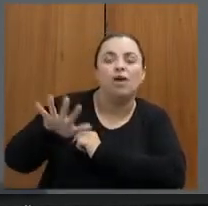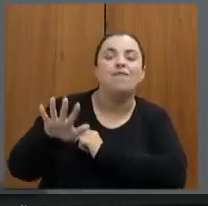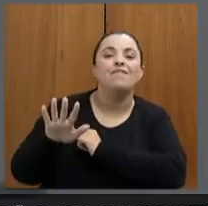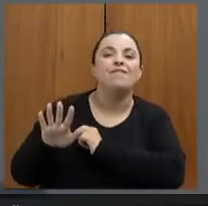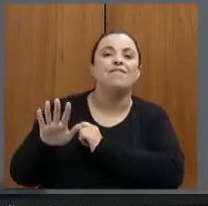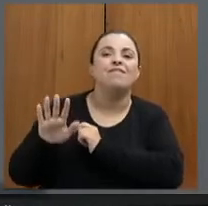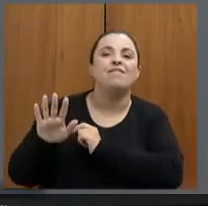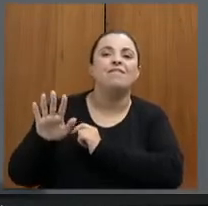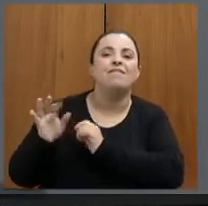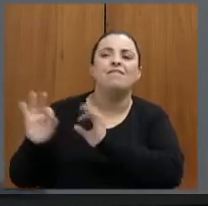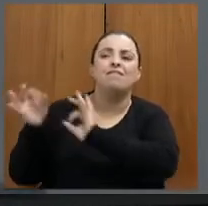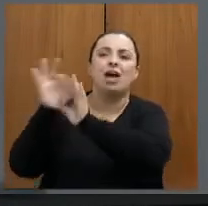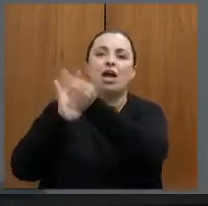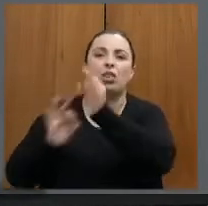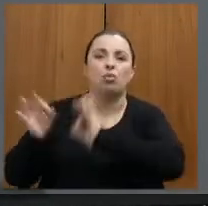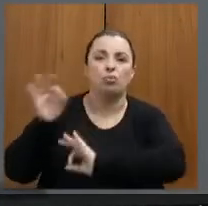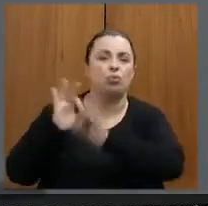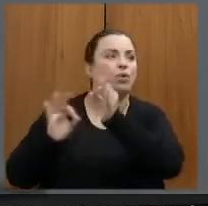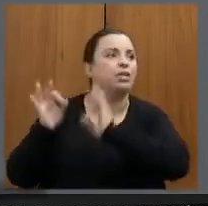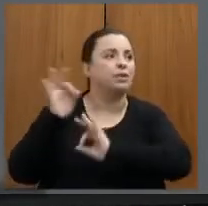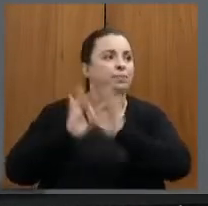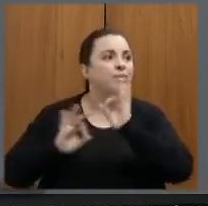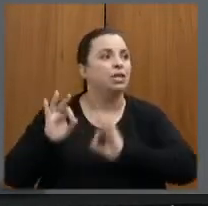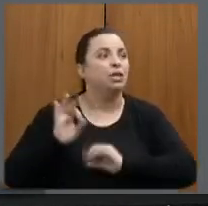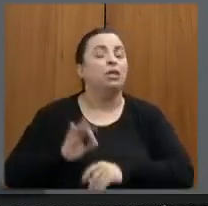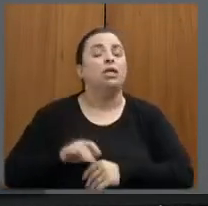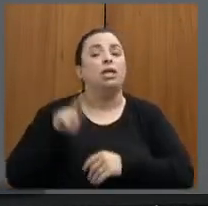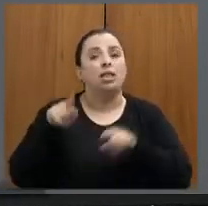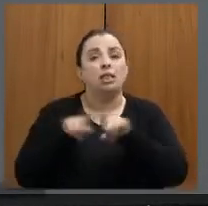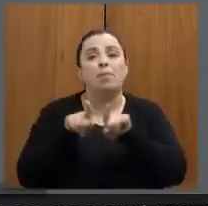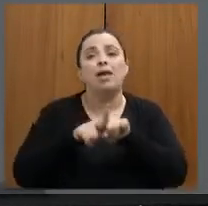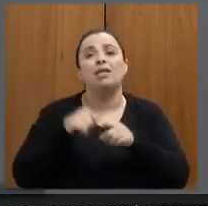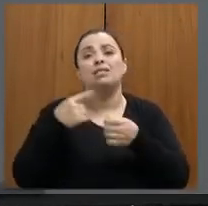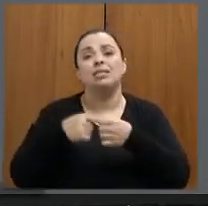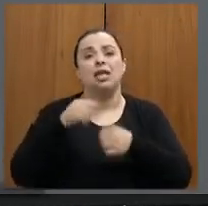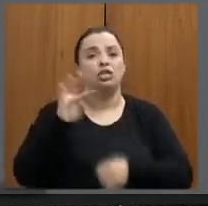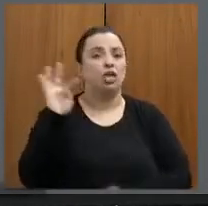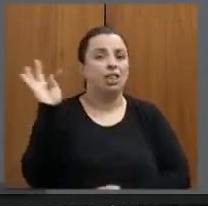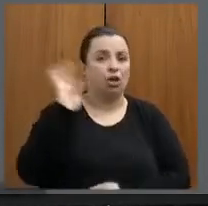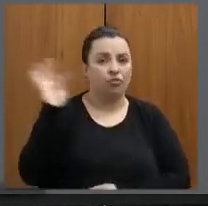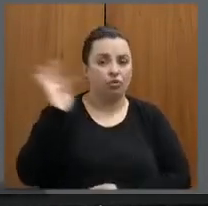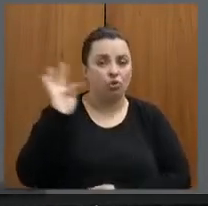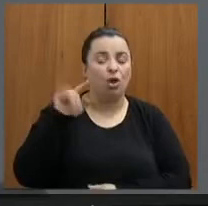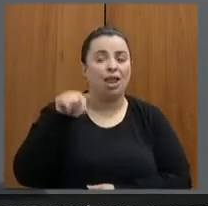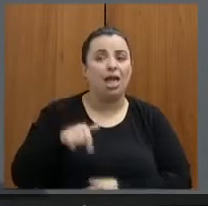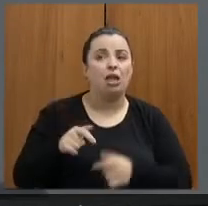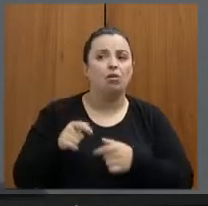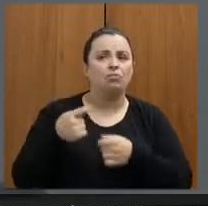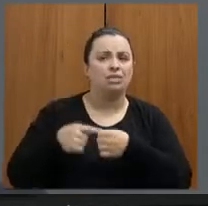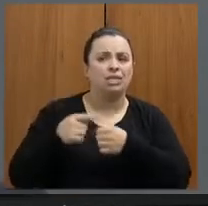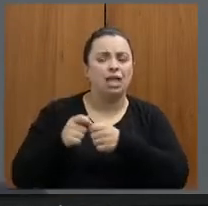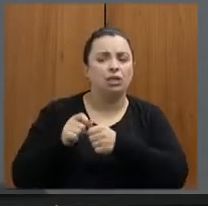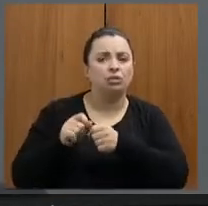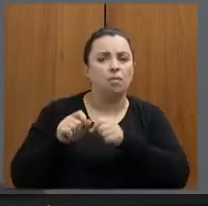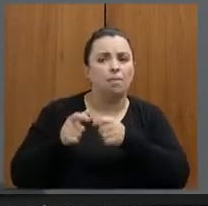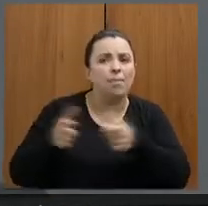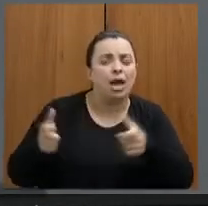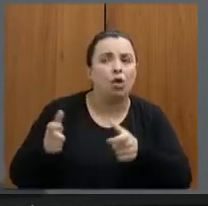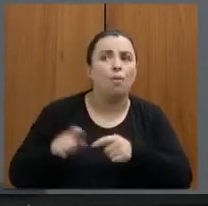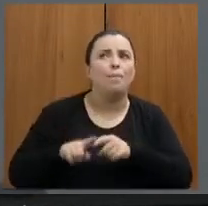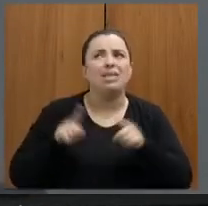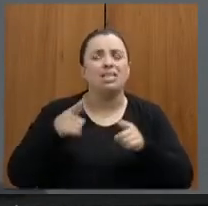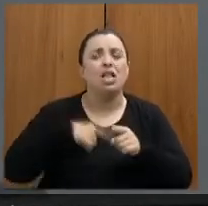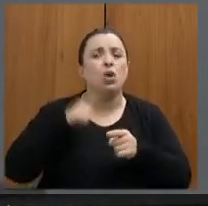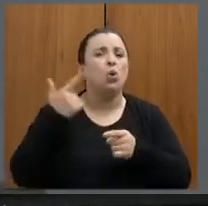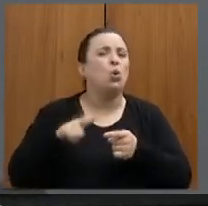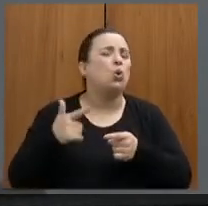Otoni é que é a cidade maior né de dessa região mas a gente tem Chapada do Norte a